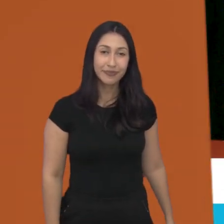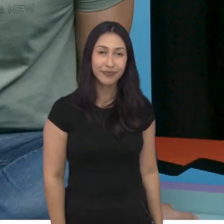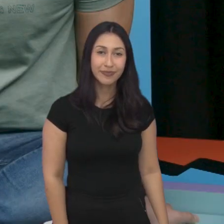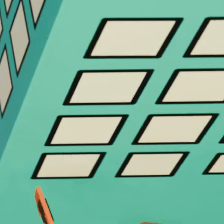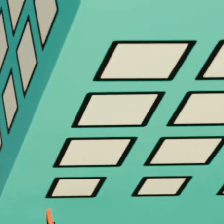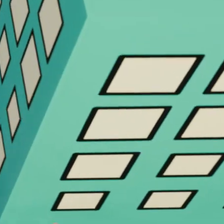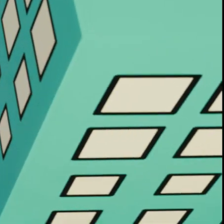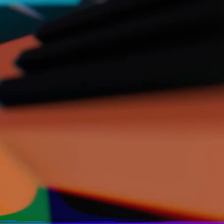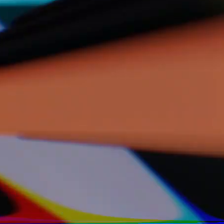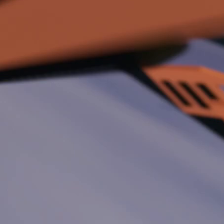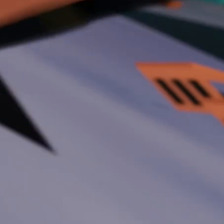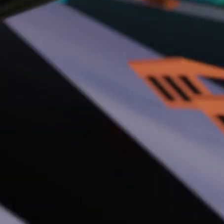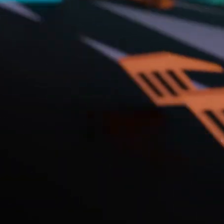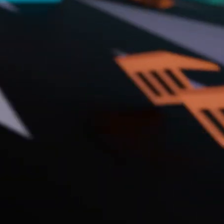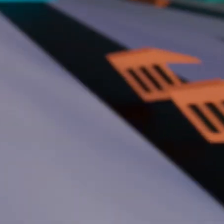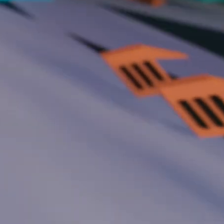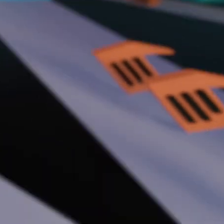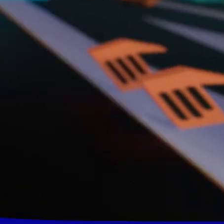Roda aí.